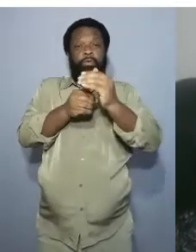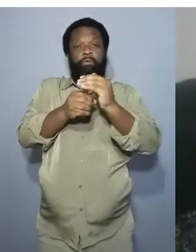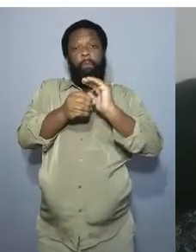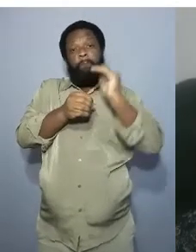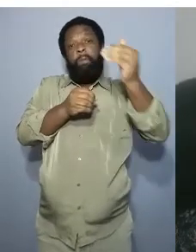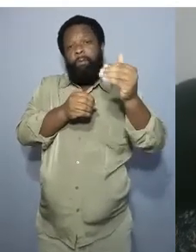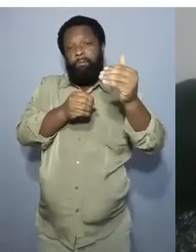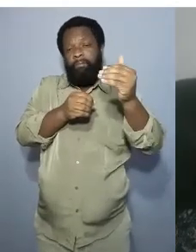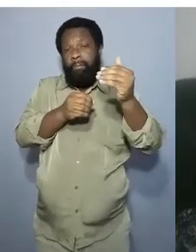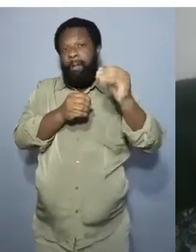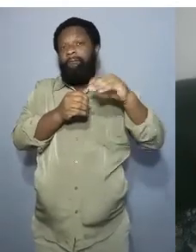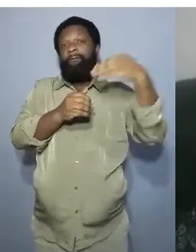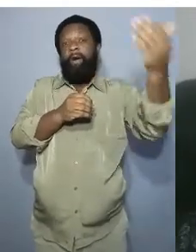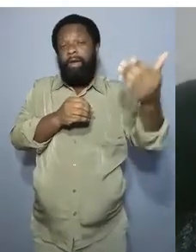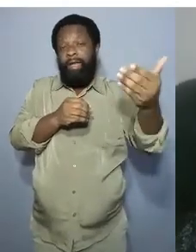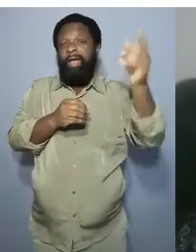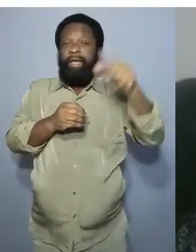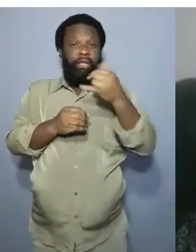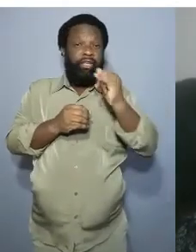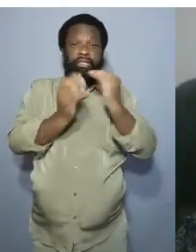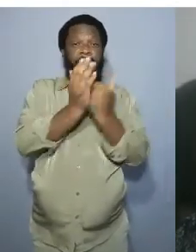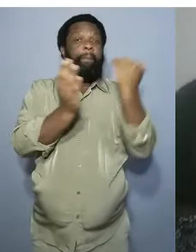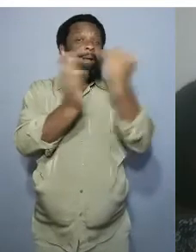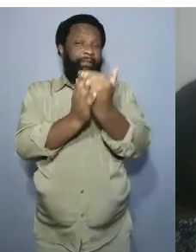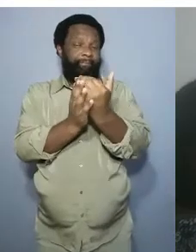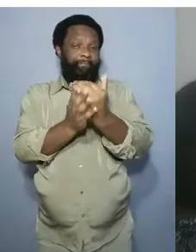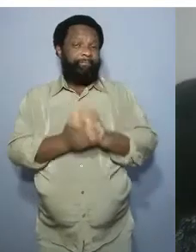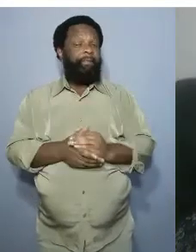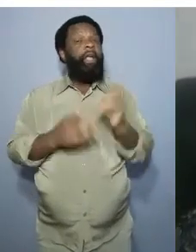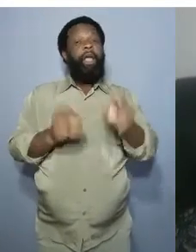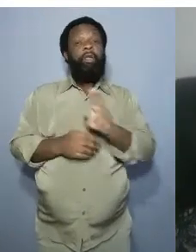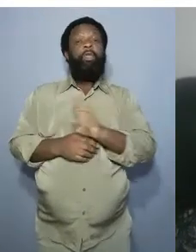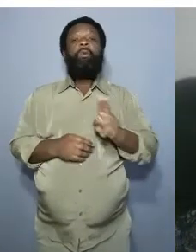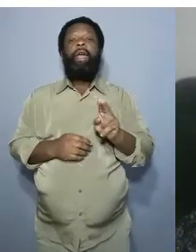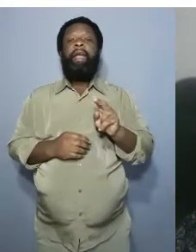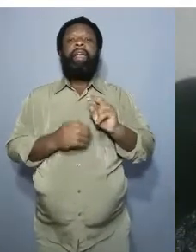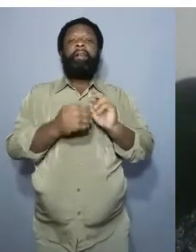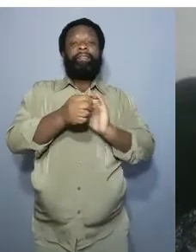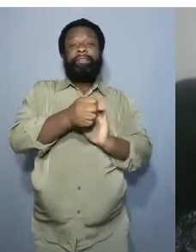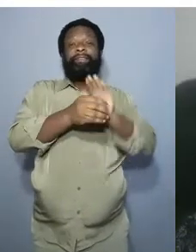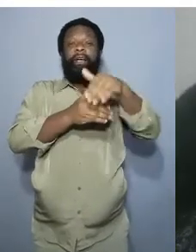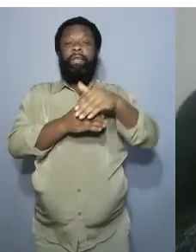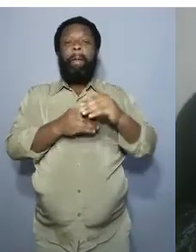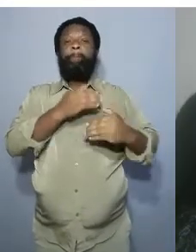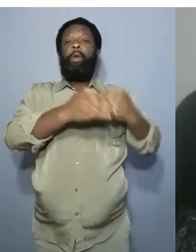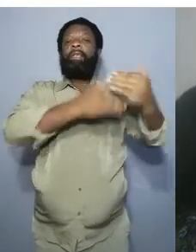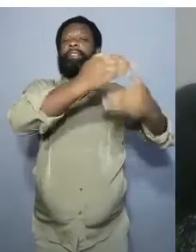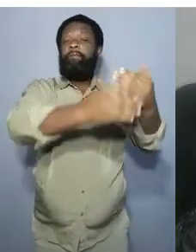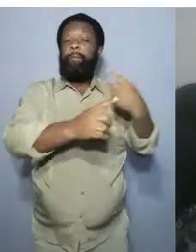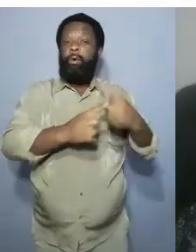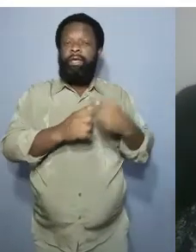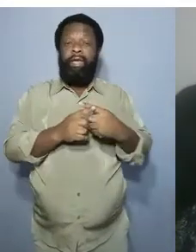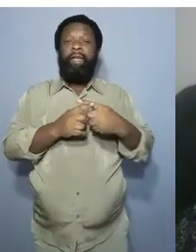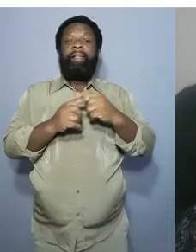nível mais externo, para um nível mais energético. Tudo bem? Isso nós chamamos de salto quântico